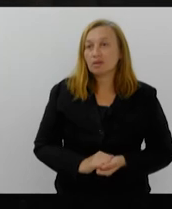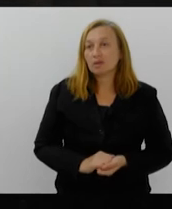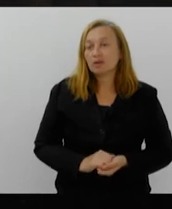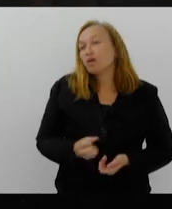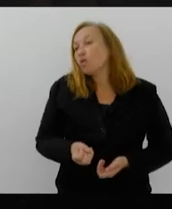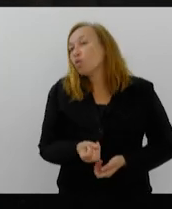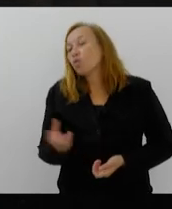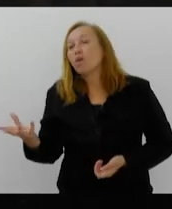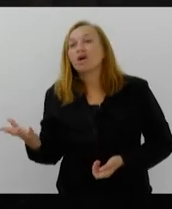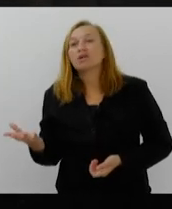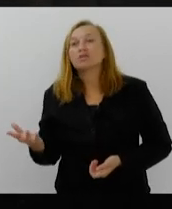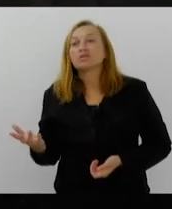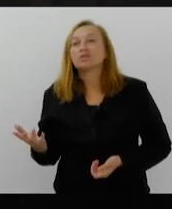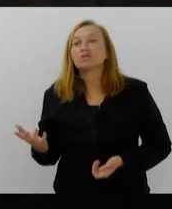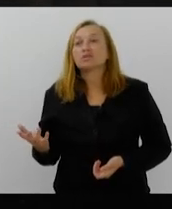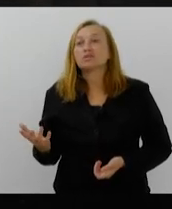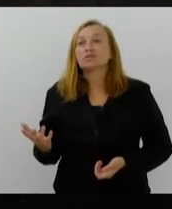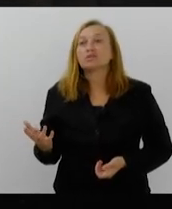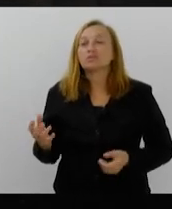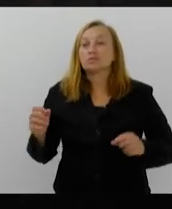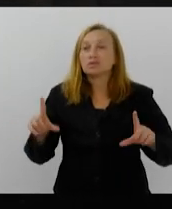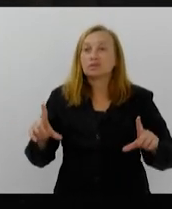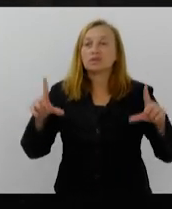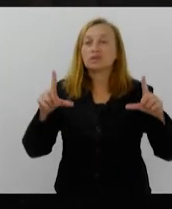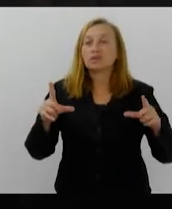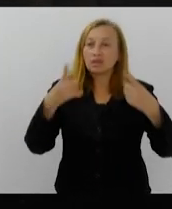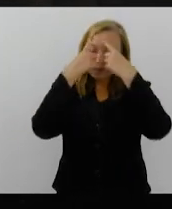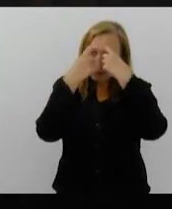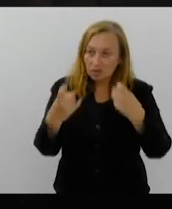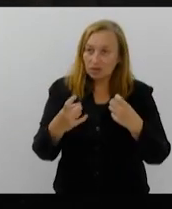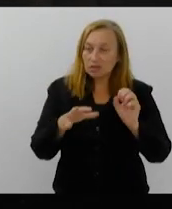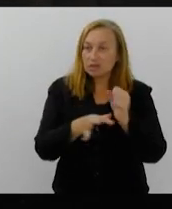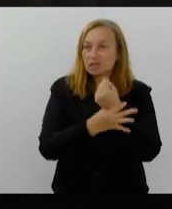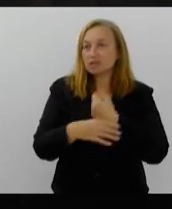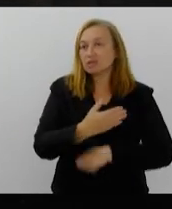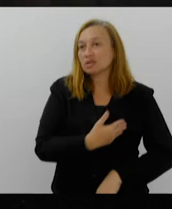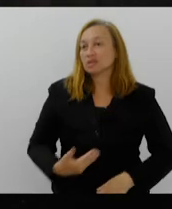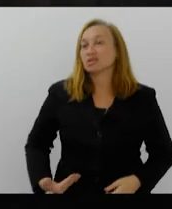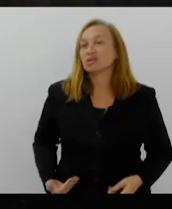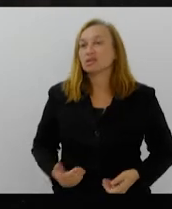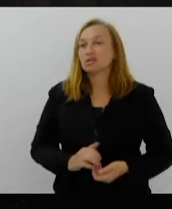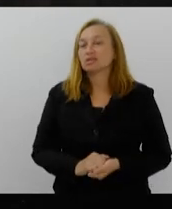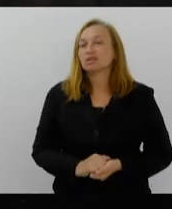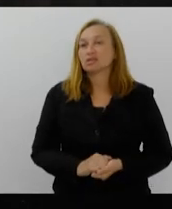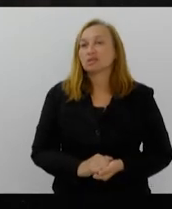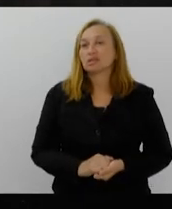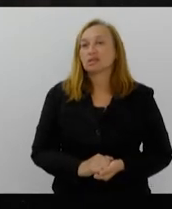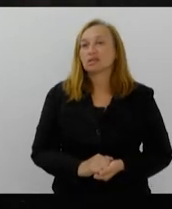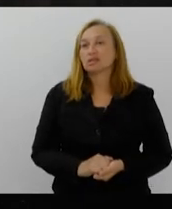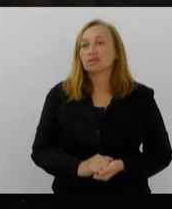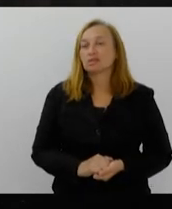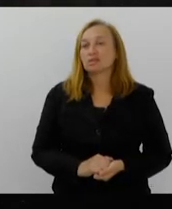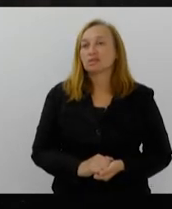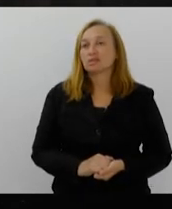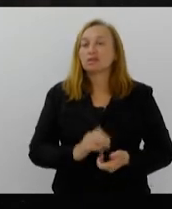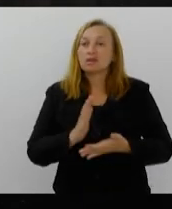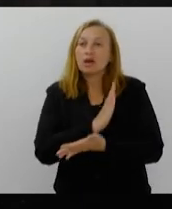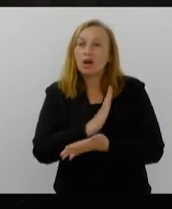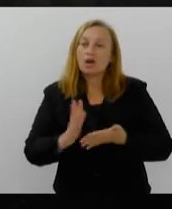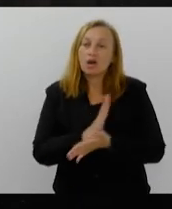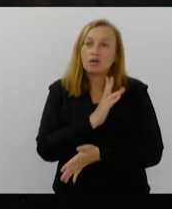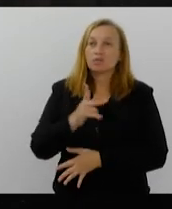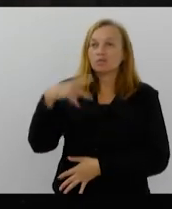que a espetacularização da violência da segurança pública elege, né, e torna alguns políticos